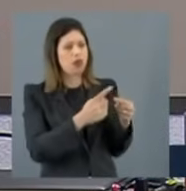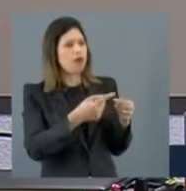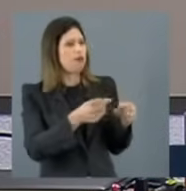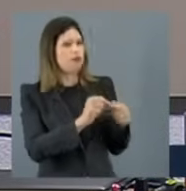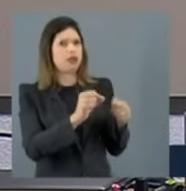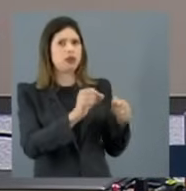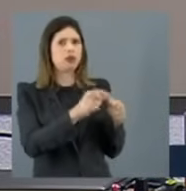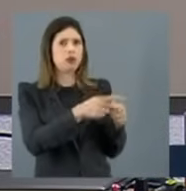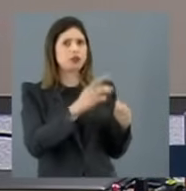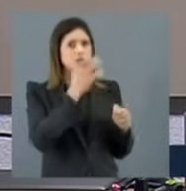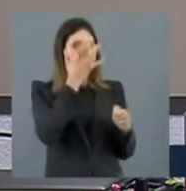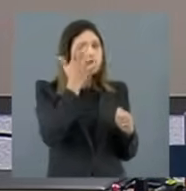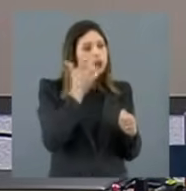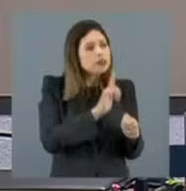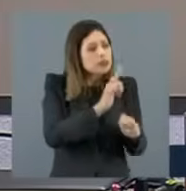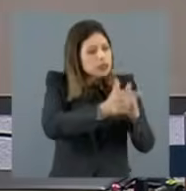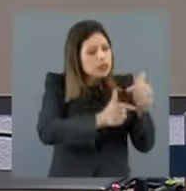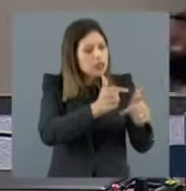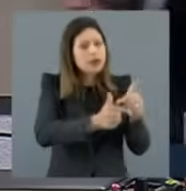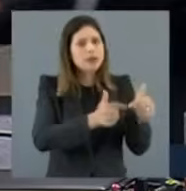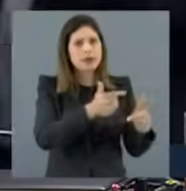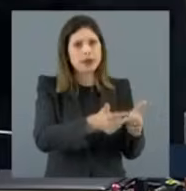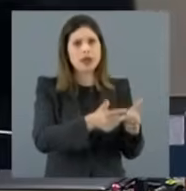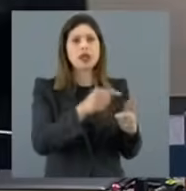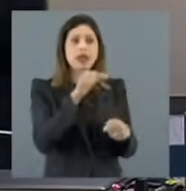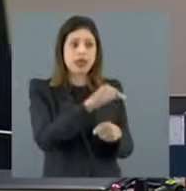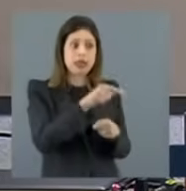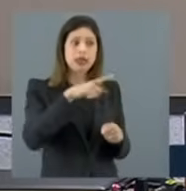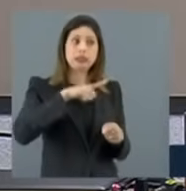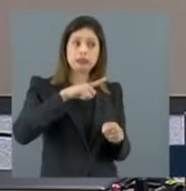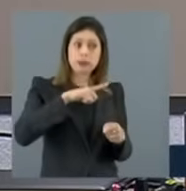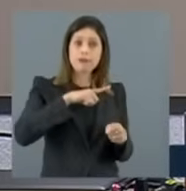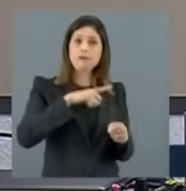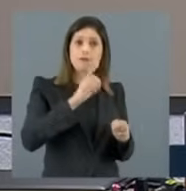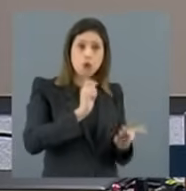Monark, após receber uma multa